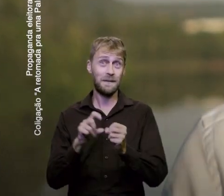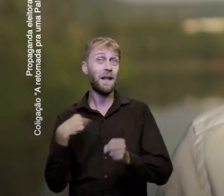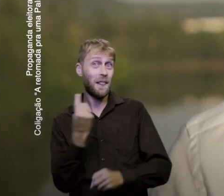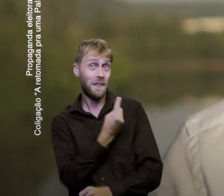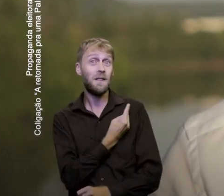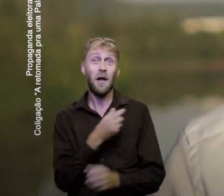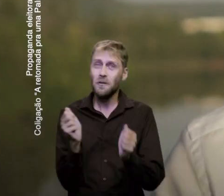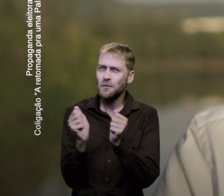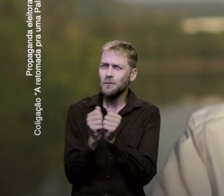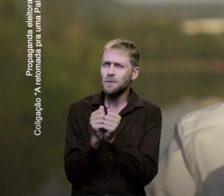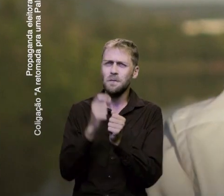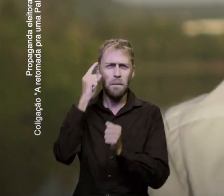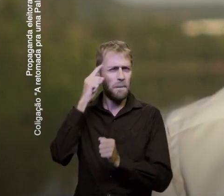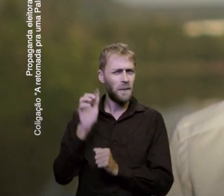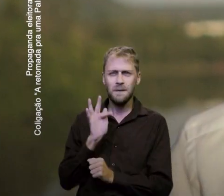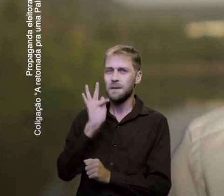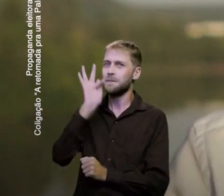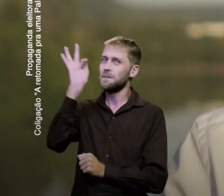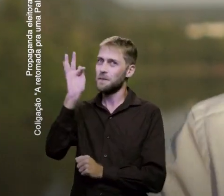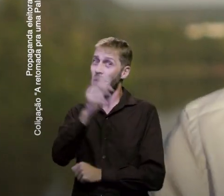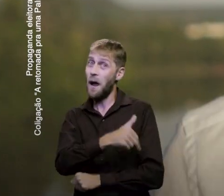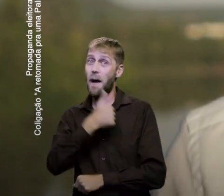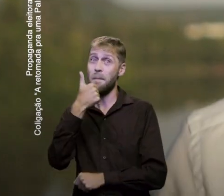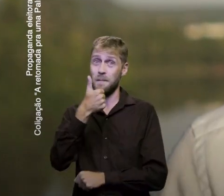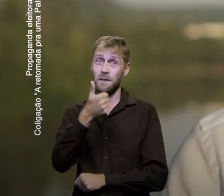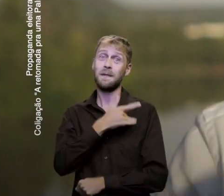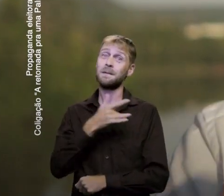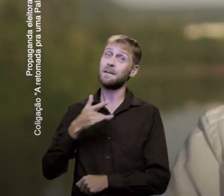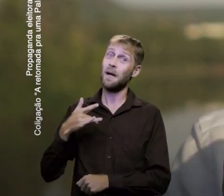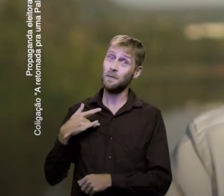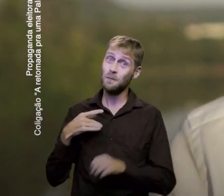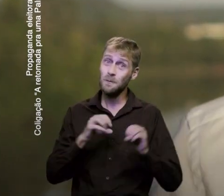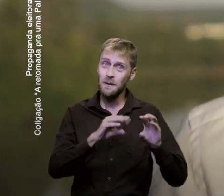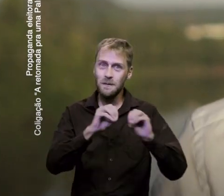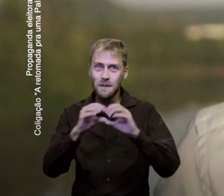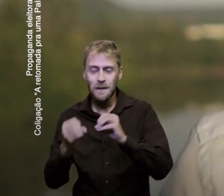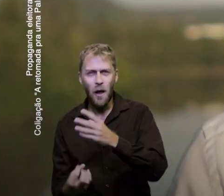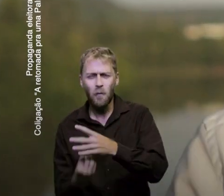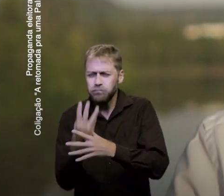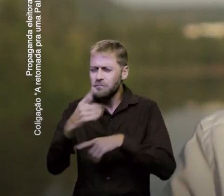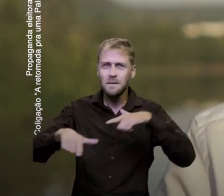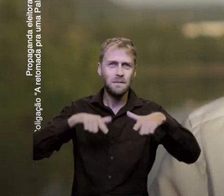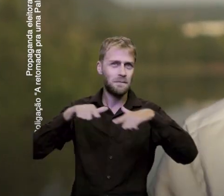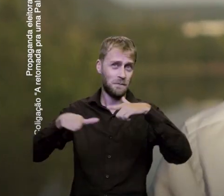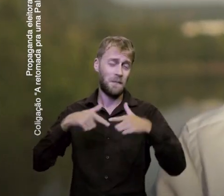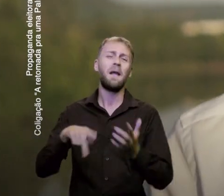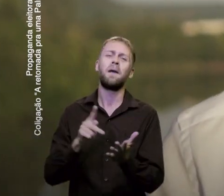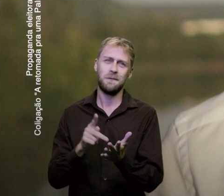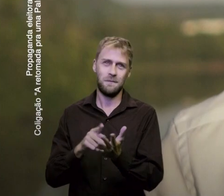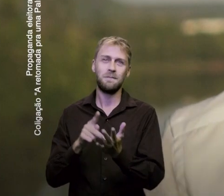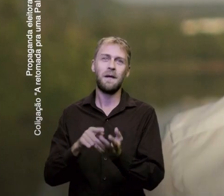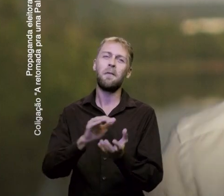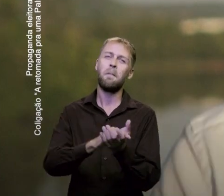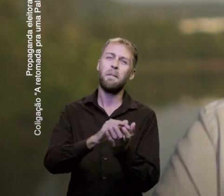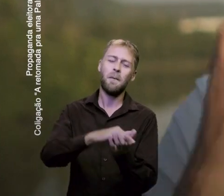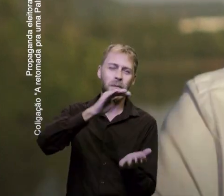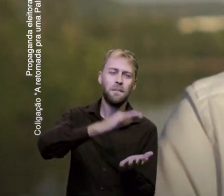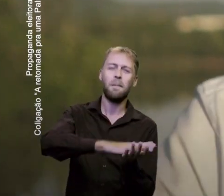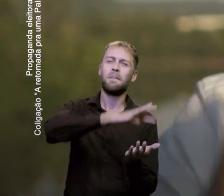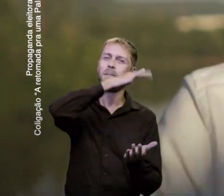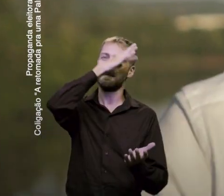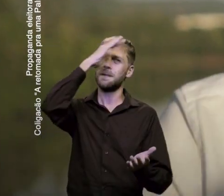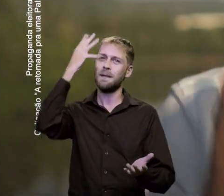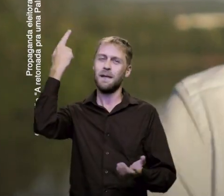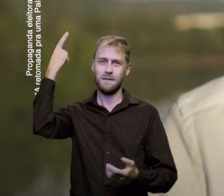Eu sei o que Palmas precisa e eu vou fazer. Vamos juntos, vamos pensar grande. Vamos melhorar a saúde, a educação. Vamos gerar